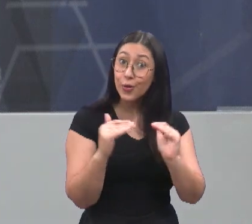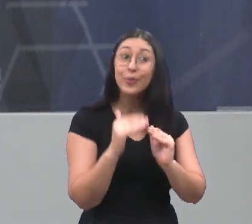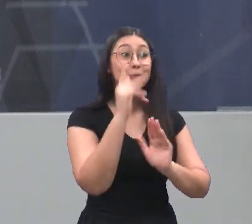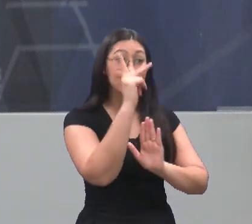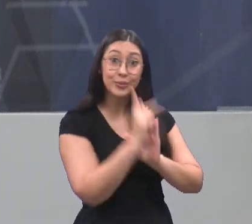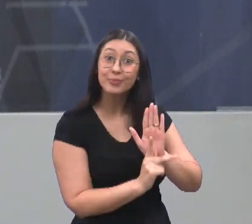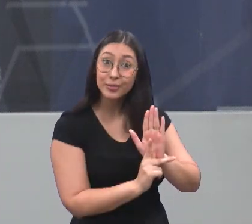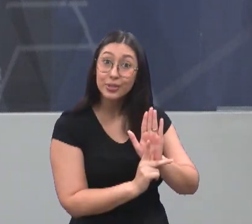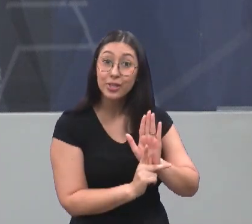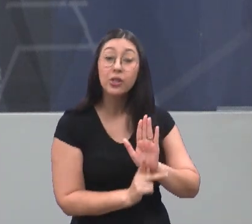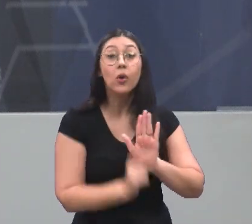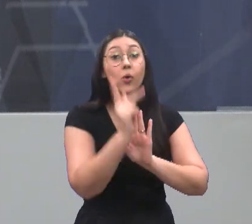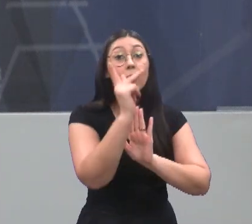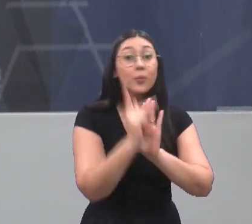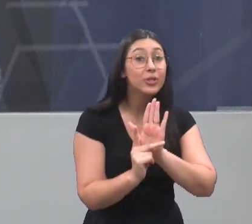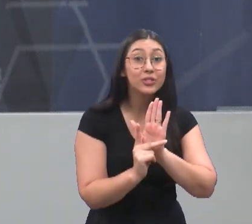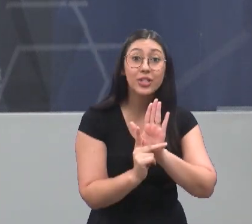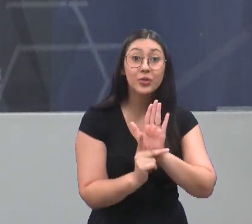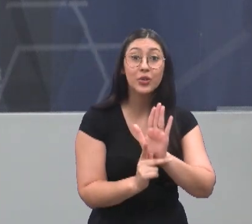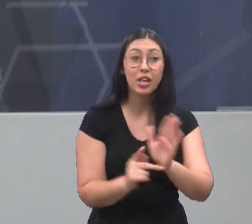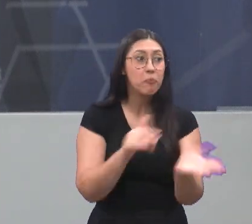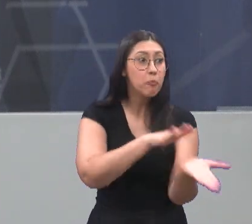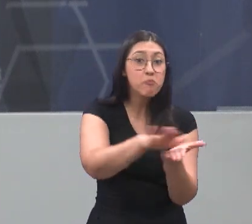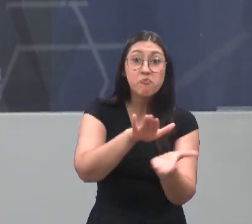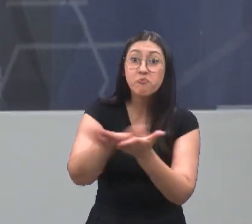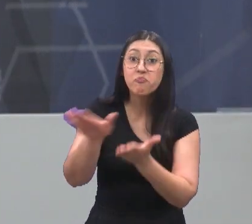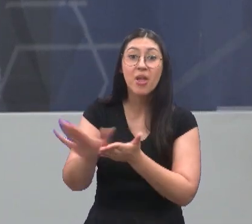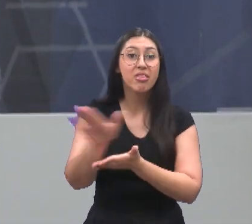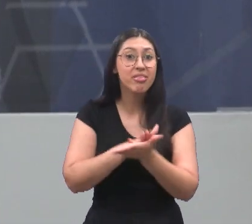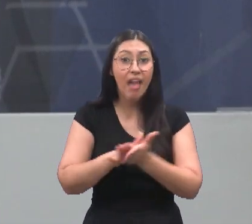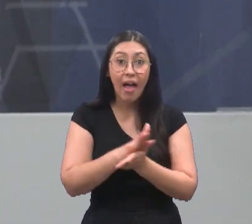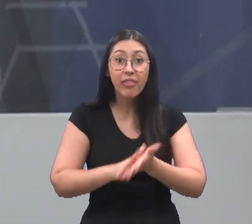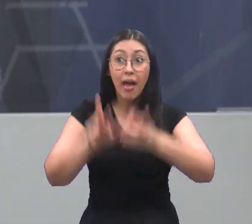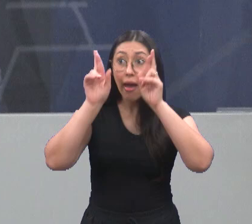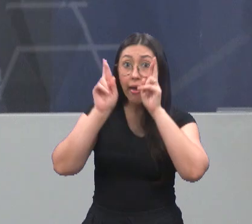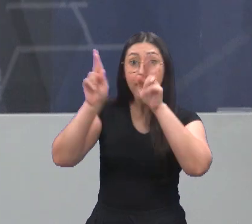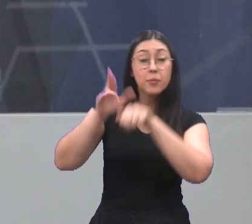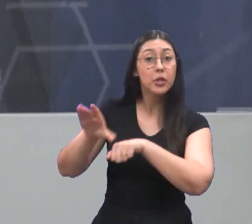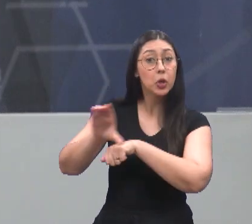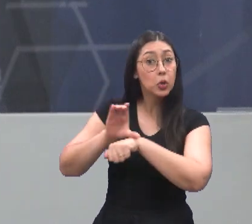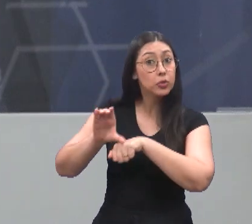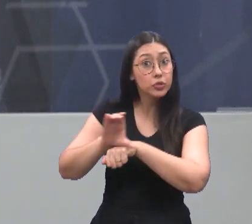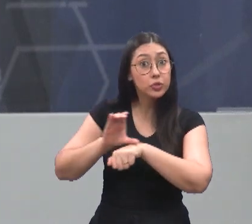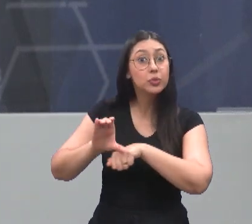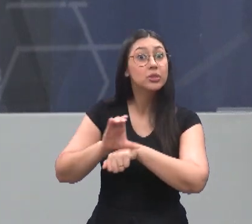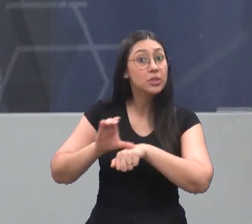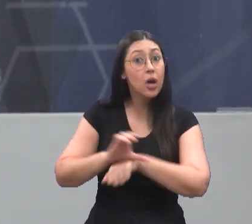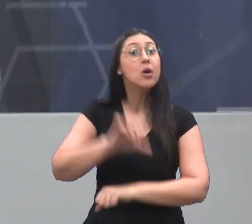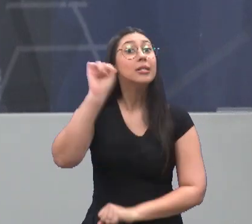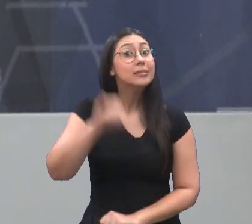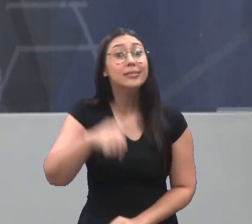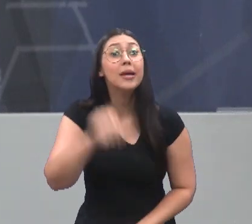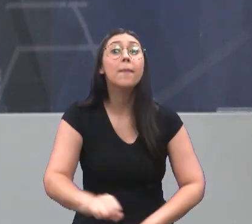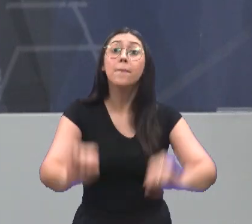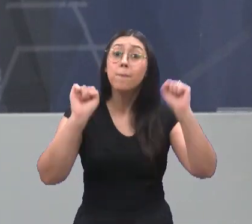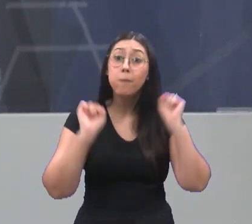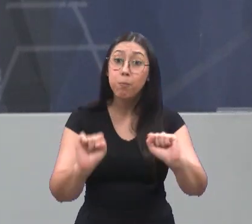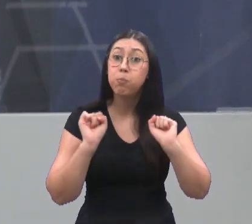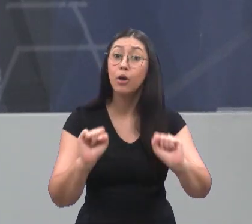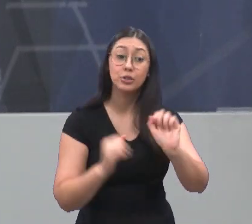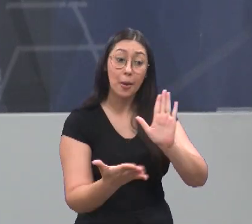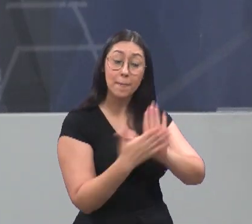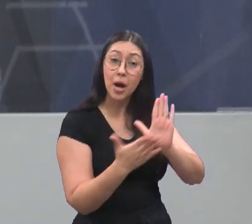projeto. É um projeto que não está dando gasto, que não é inconstitucional. É um projeto que, sim, pode ser apresentado